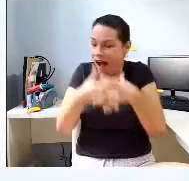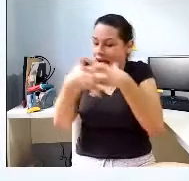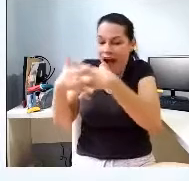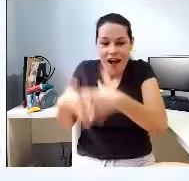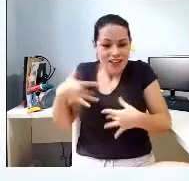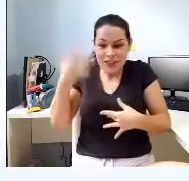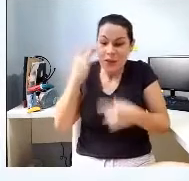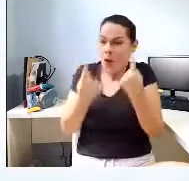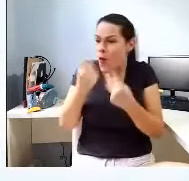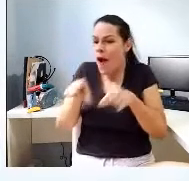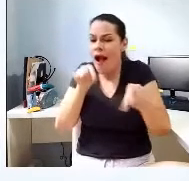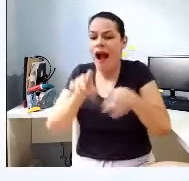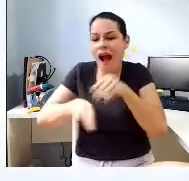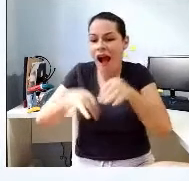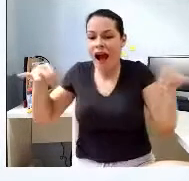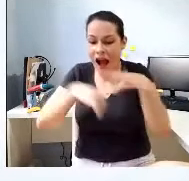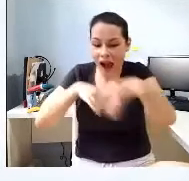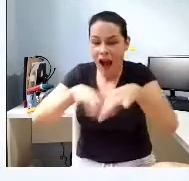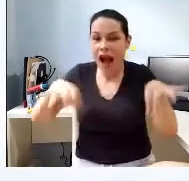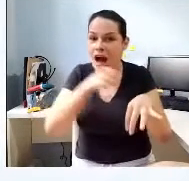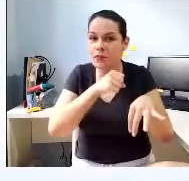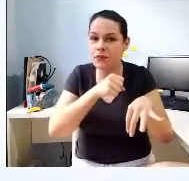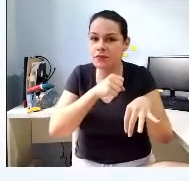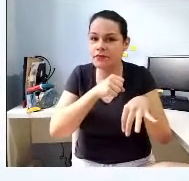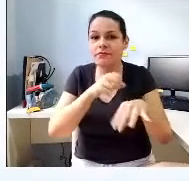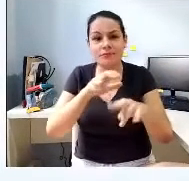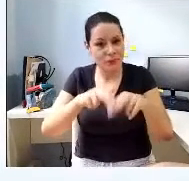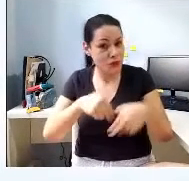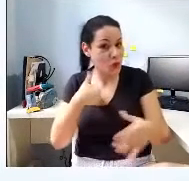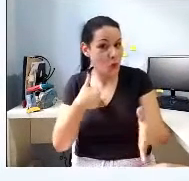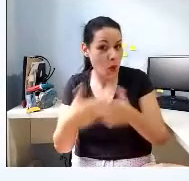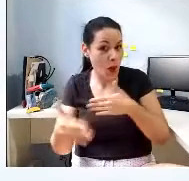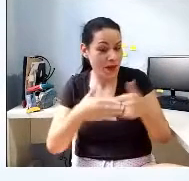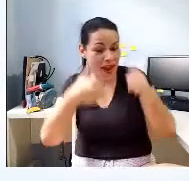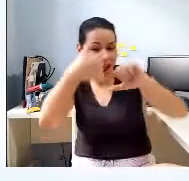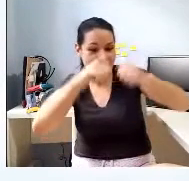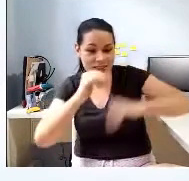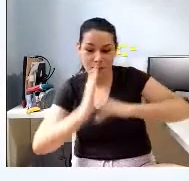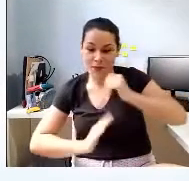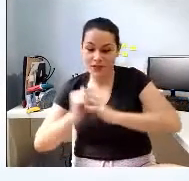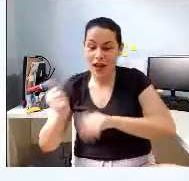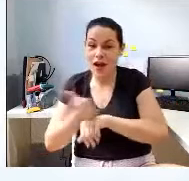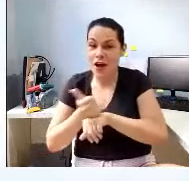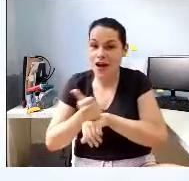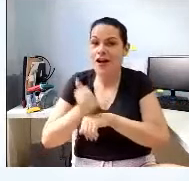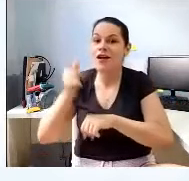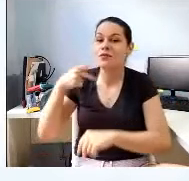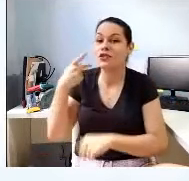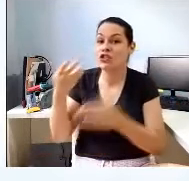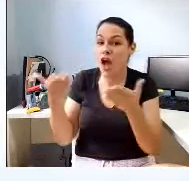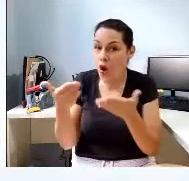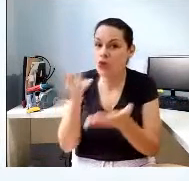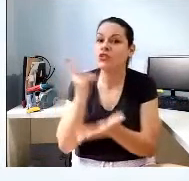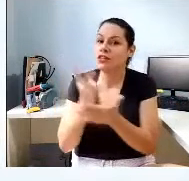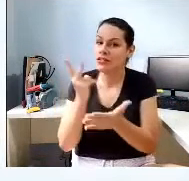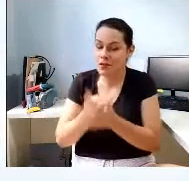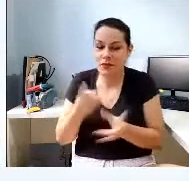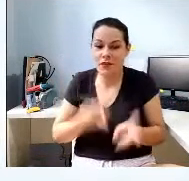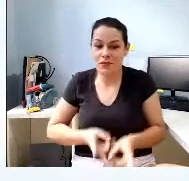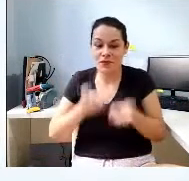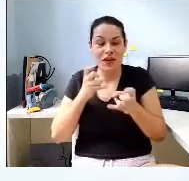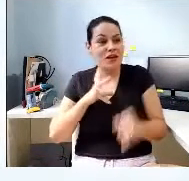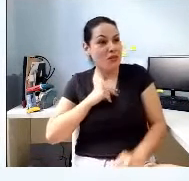primeiro. Assim também, qualquer analista político hoje, ele se debruça sob a árvore de Natal